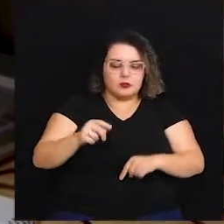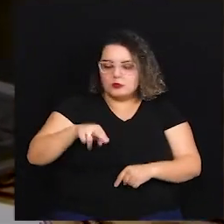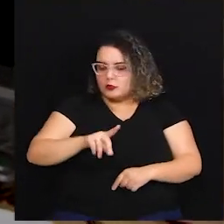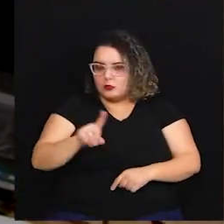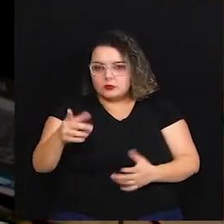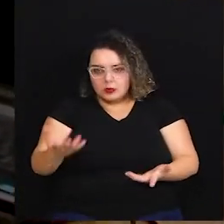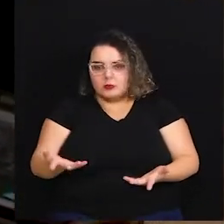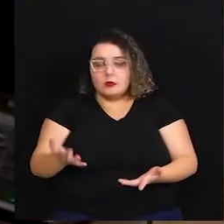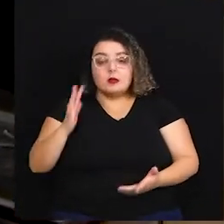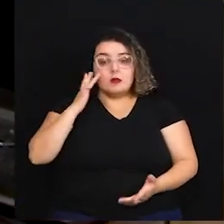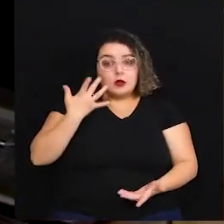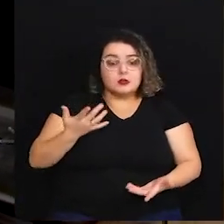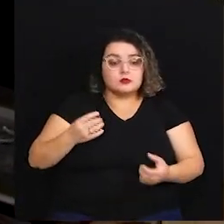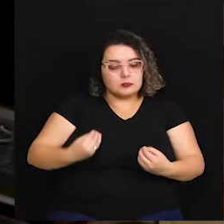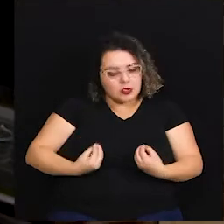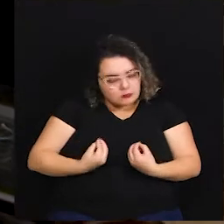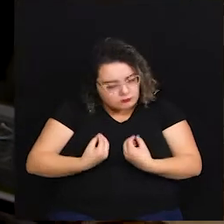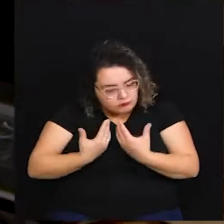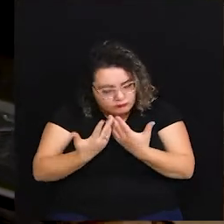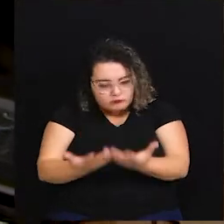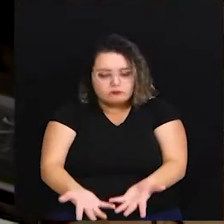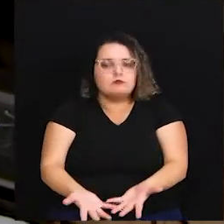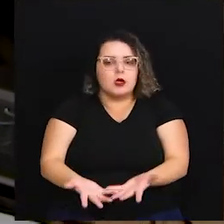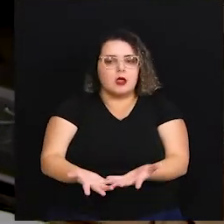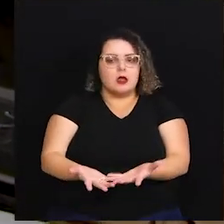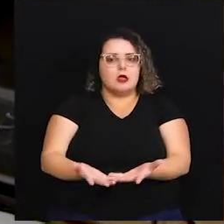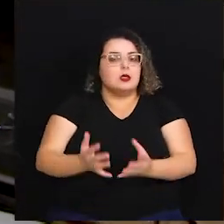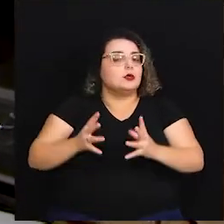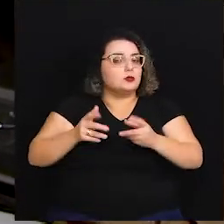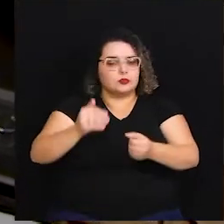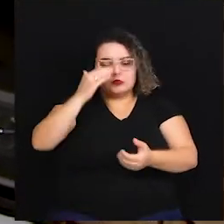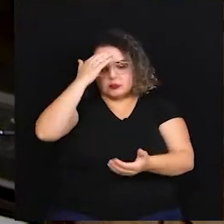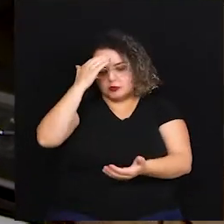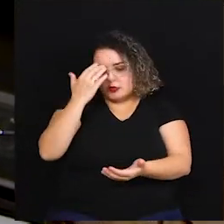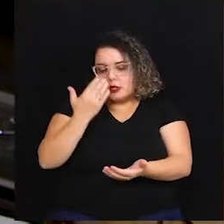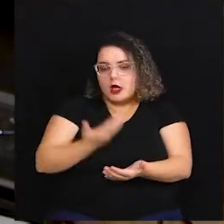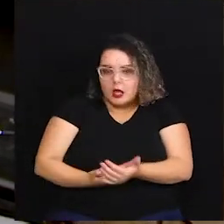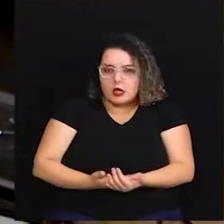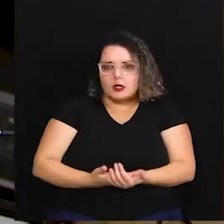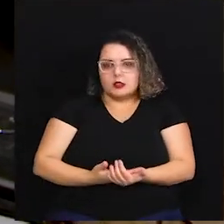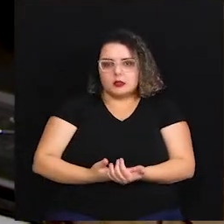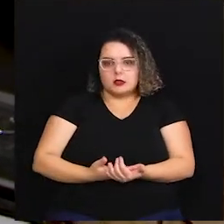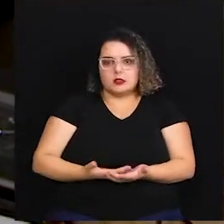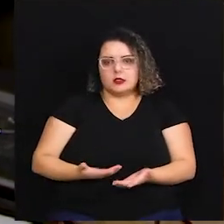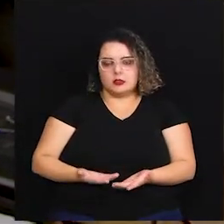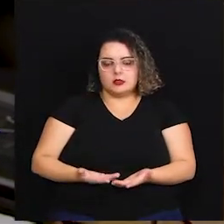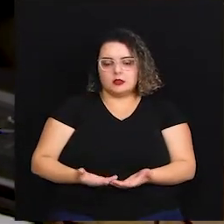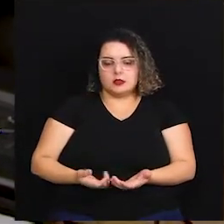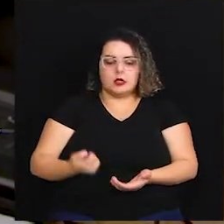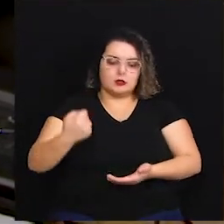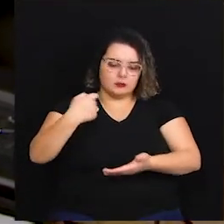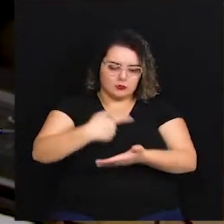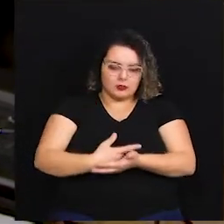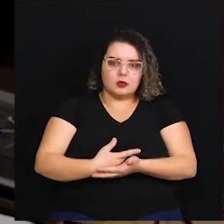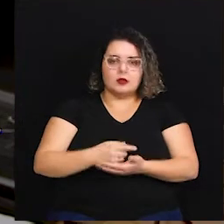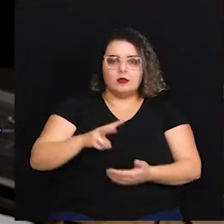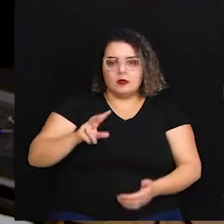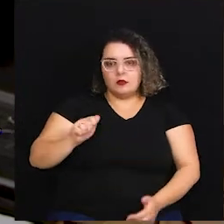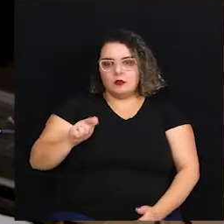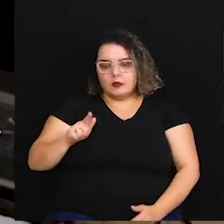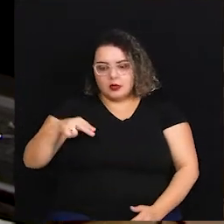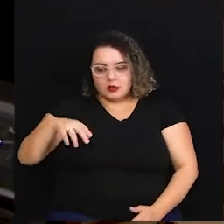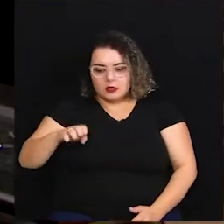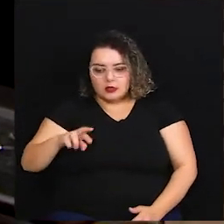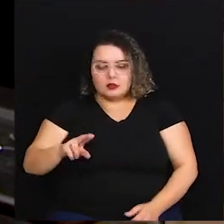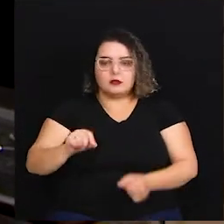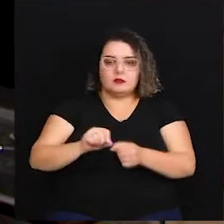meu produto ou não, eu acho que a gente tem que ser assim, você tem que se dedicar naquilo que você acredita. E aí eles me fizeram um pagamento, o Wagner